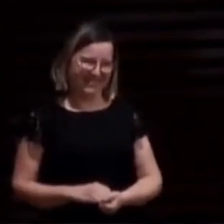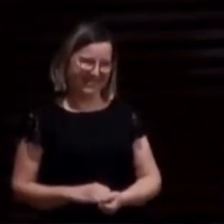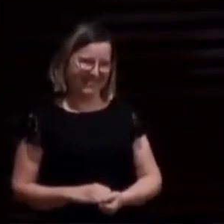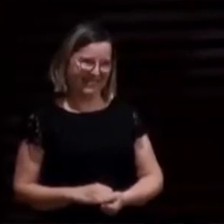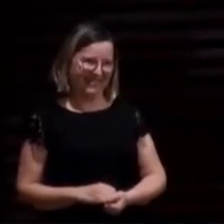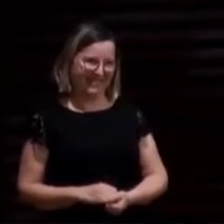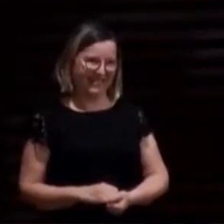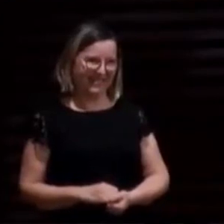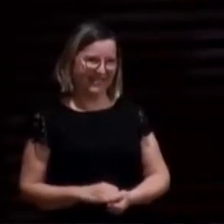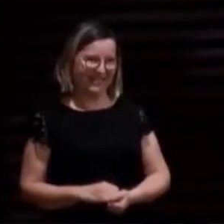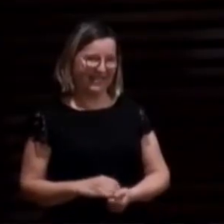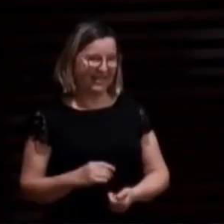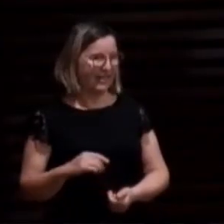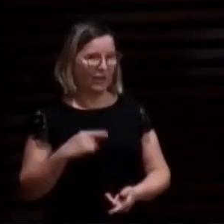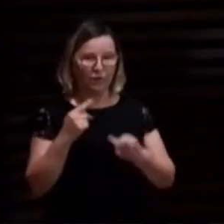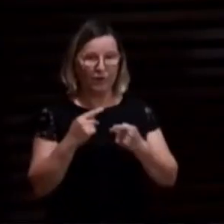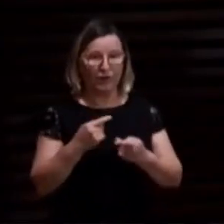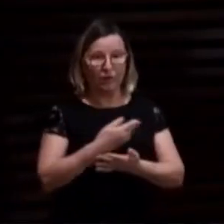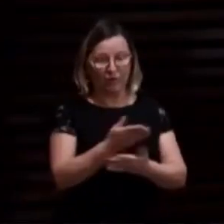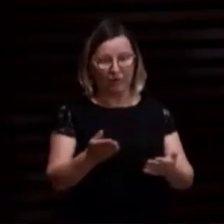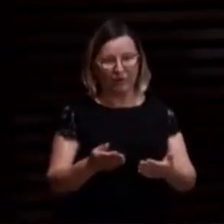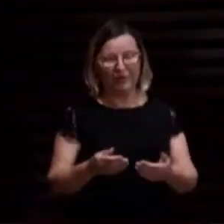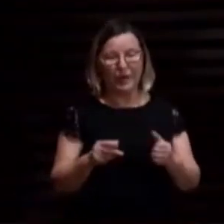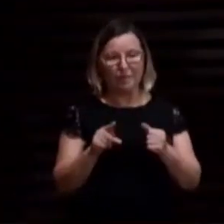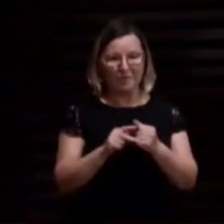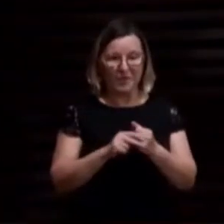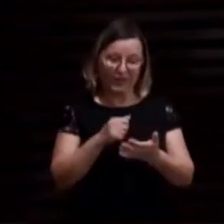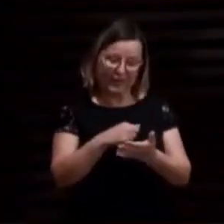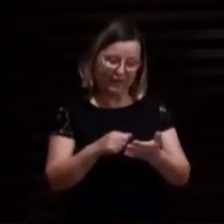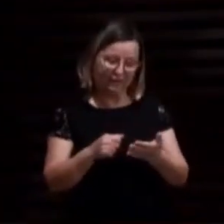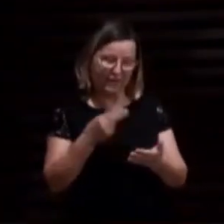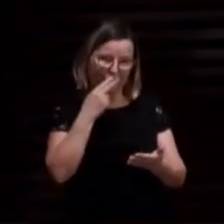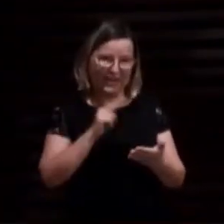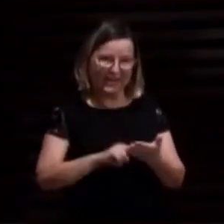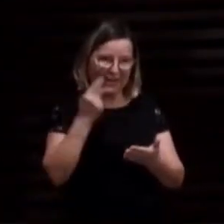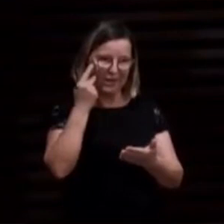Ele não disse vos, ele está escrevendo uma carta para uma igreja.